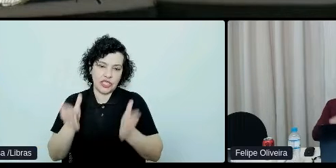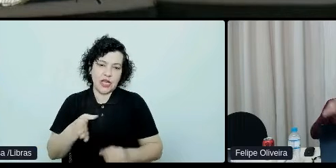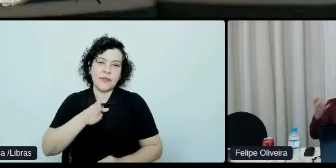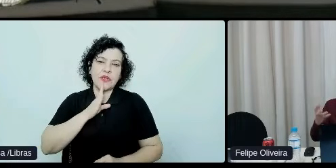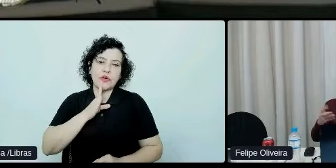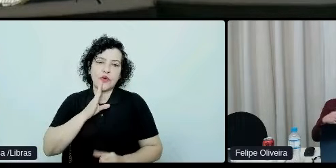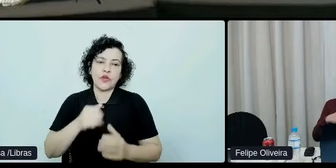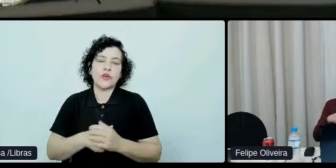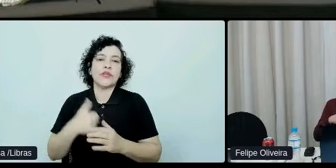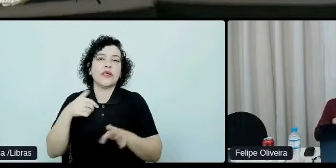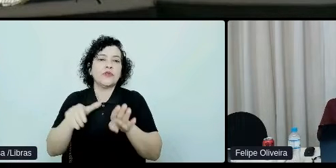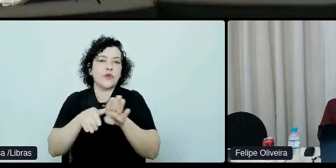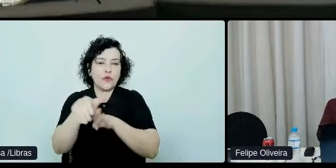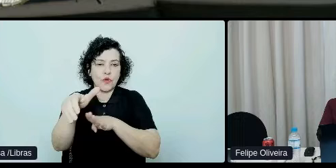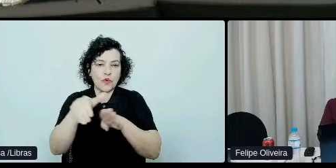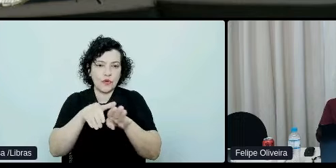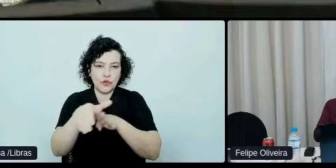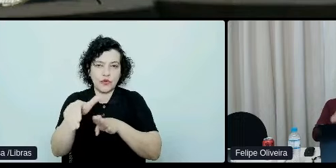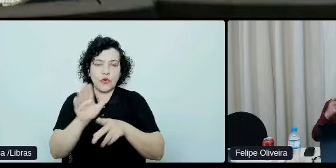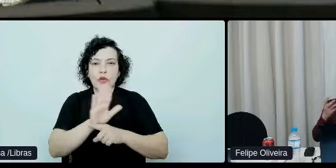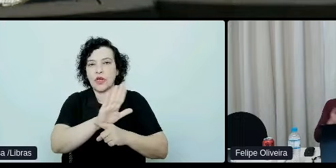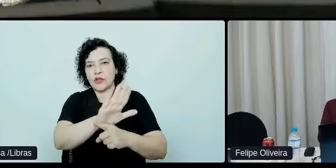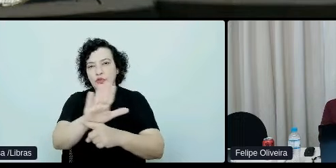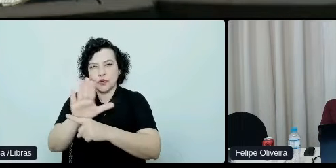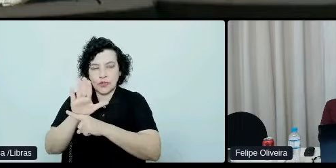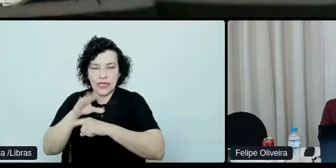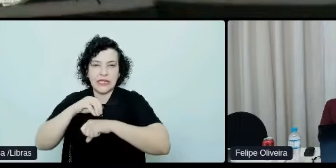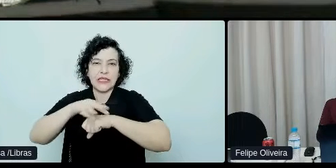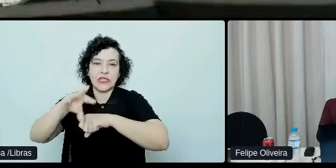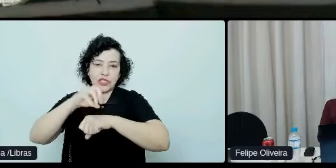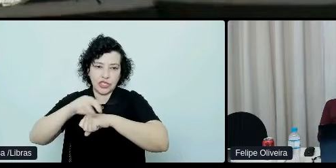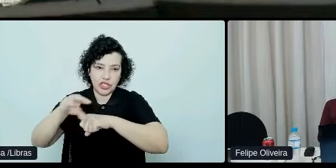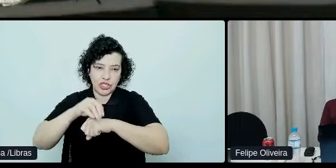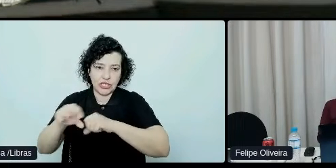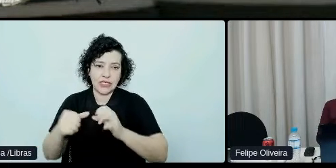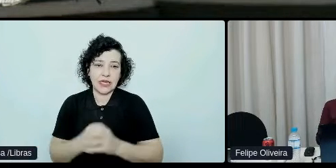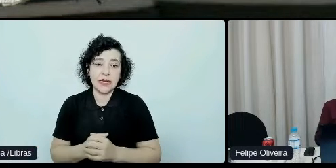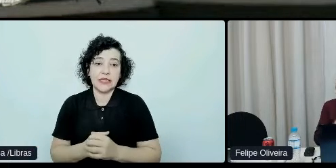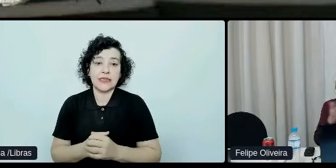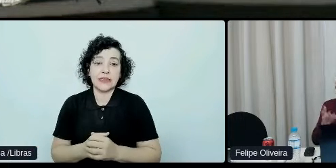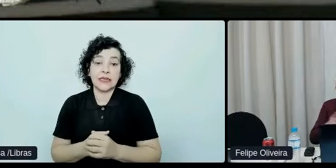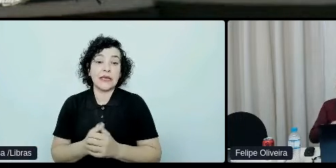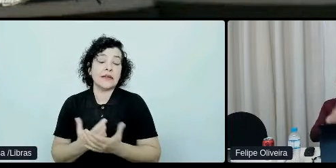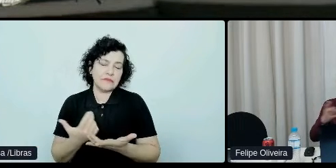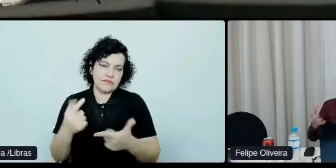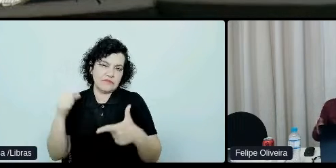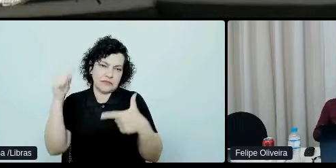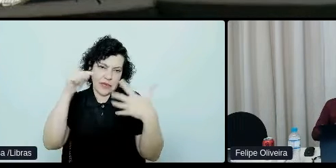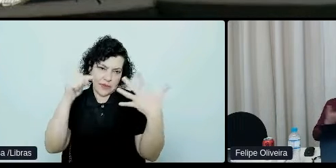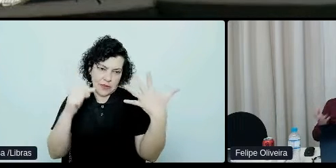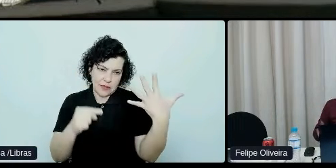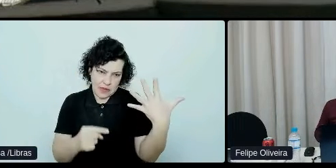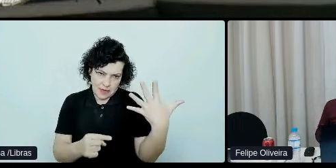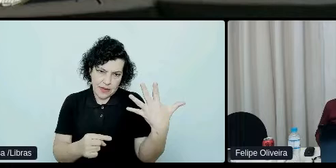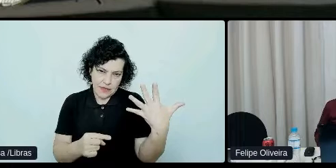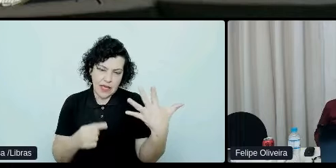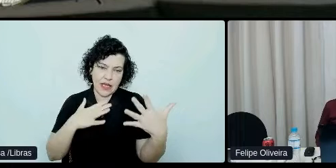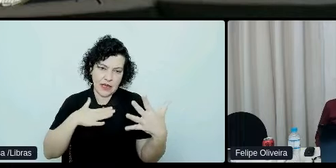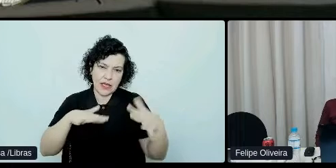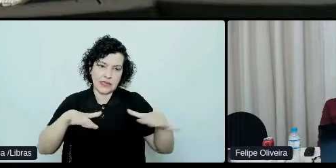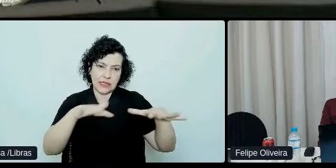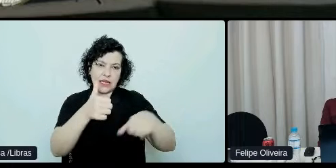como consultor, como fundador de empresa, como campanais e tudo mais, mas no final, além desse Paranauê profissional que a gente